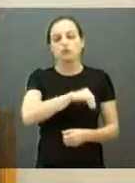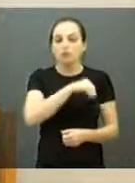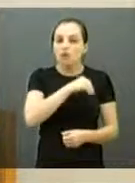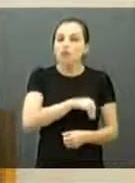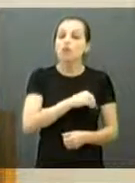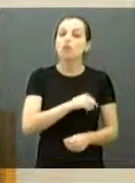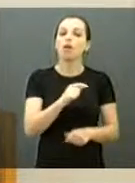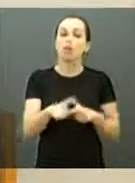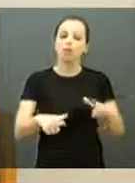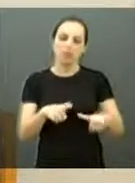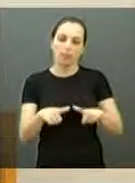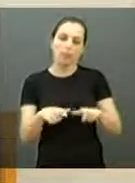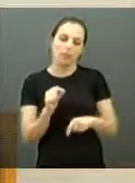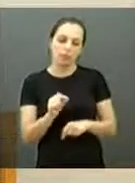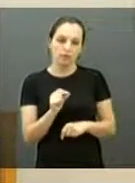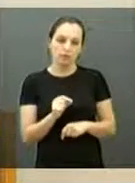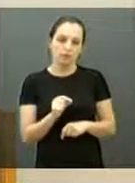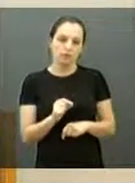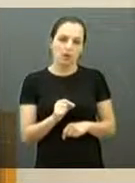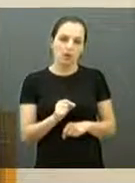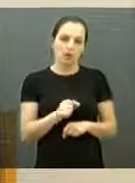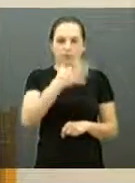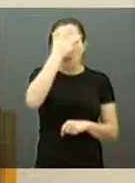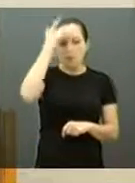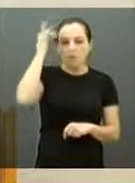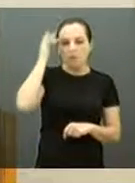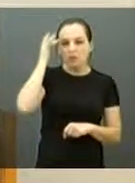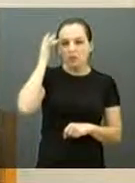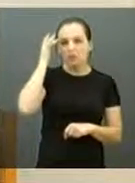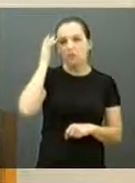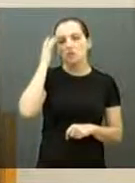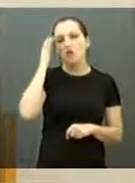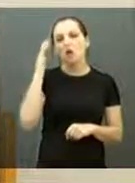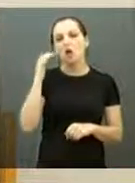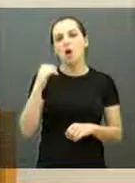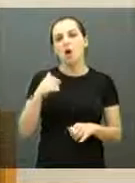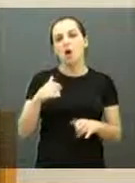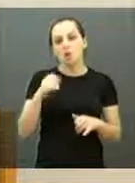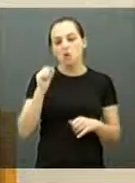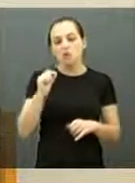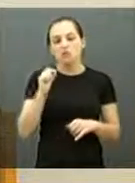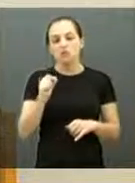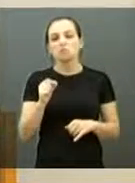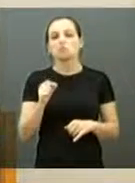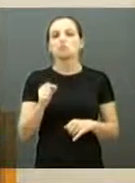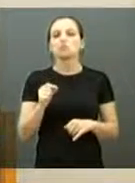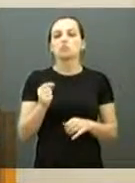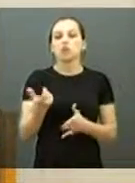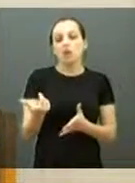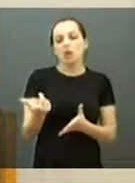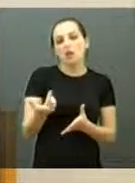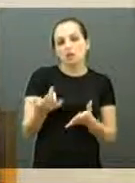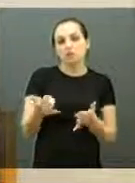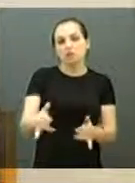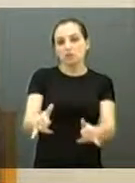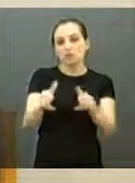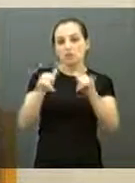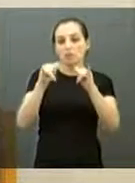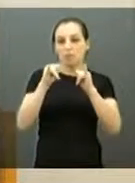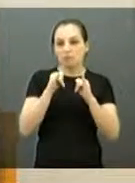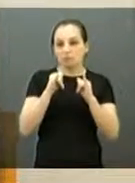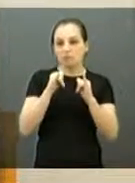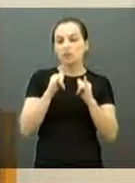Tá? Então, muitas vezes, as pessoas até de boa índole, de boa condição, recebem informações,